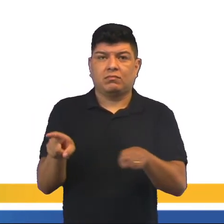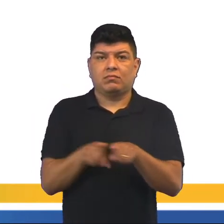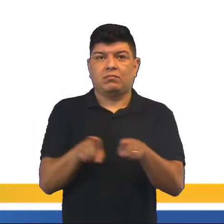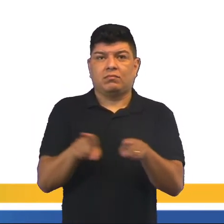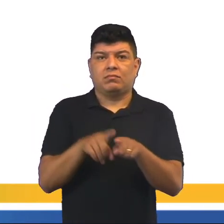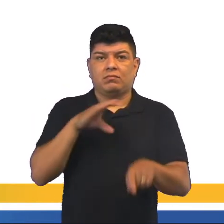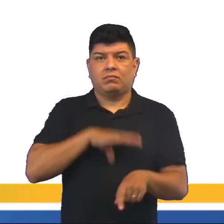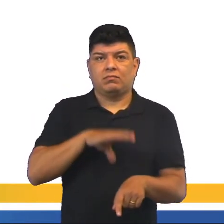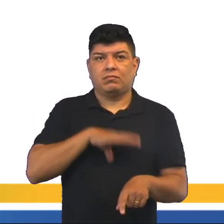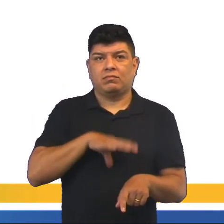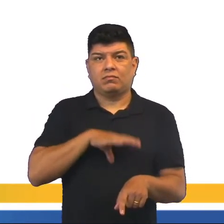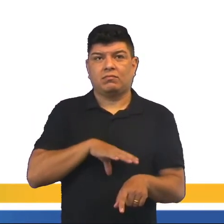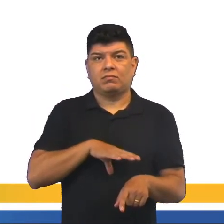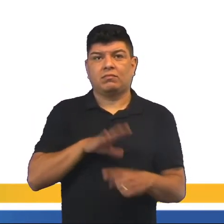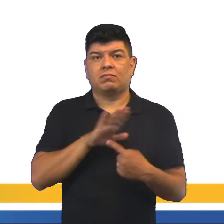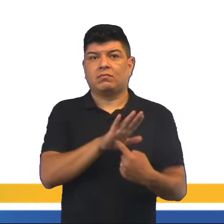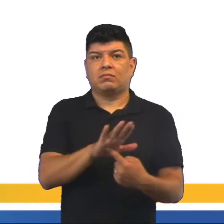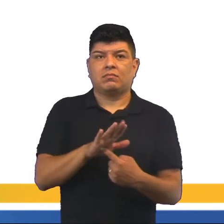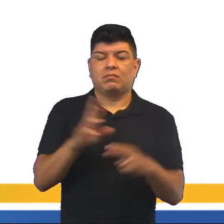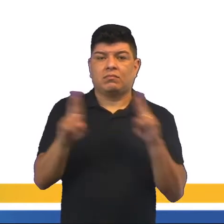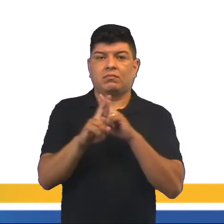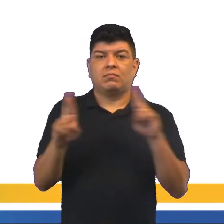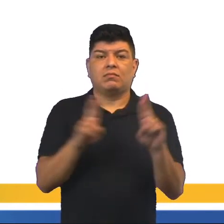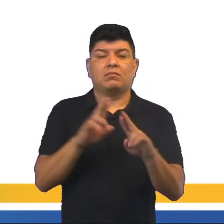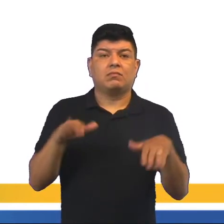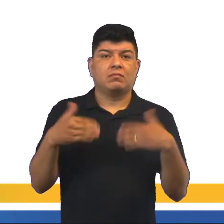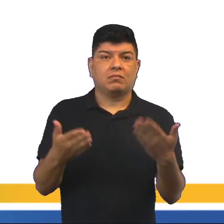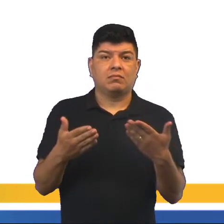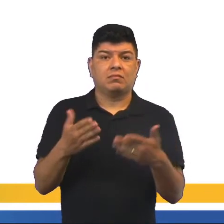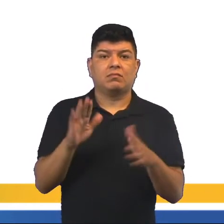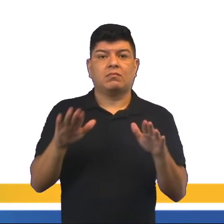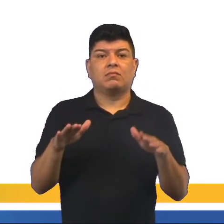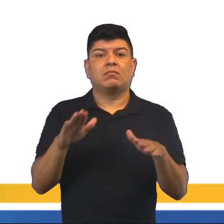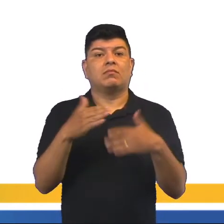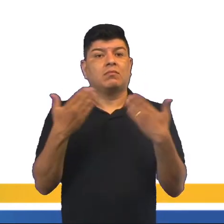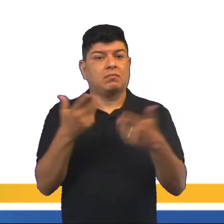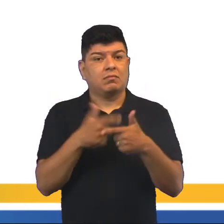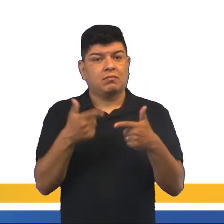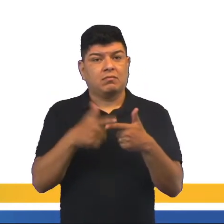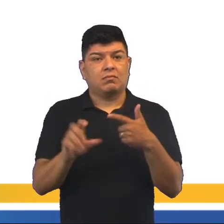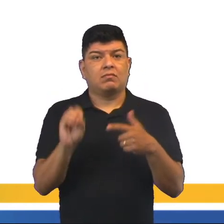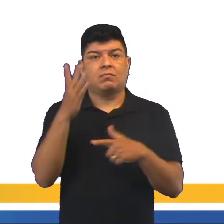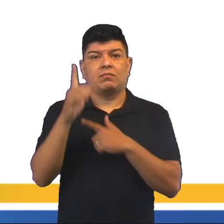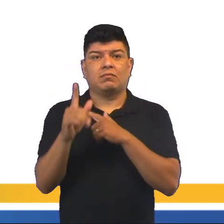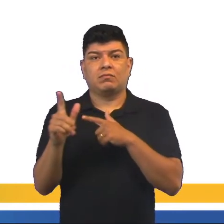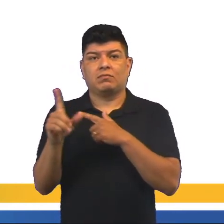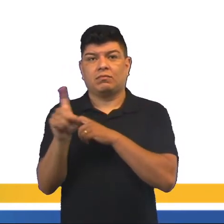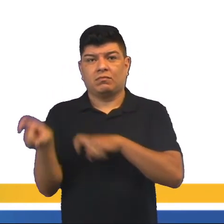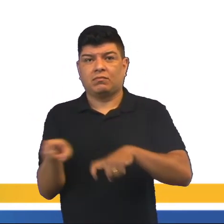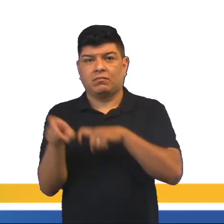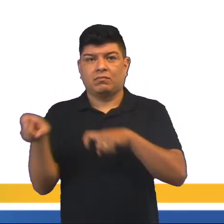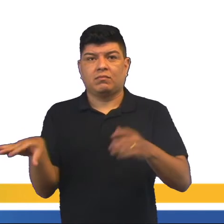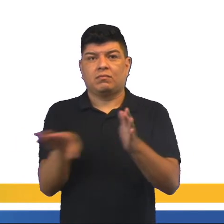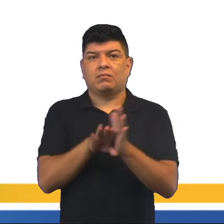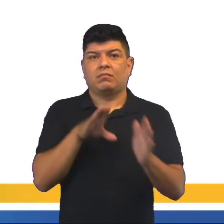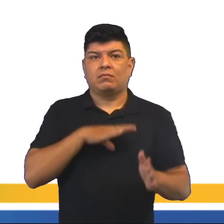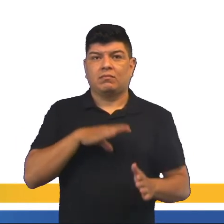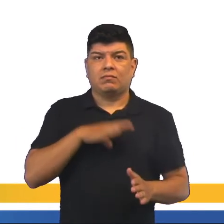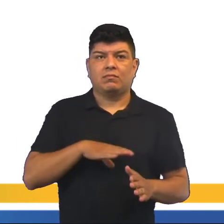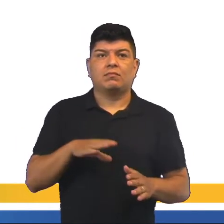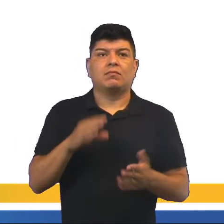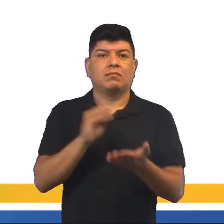digo trabalho infantil, eu estou falando daquele trabalho que a criança trabalha além do que as suas capacidades físicas é capaz.